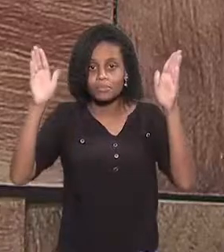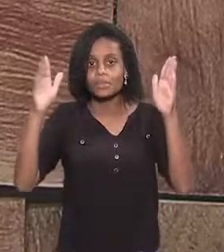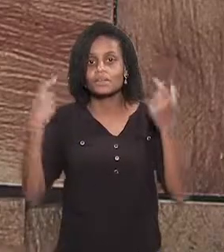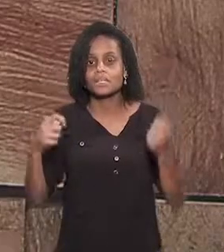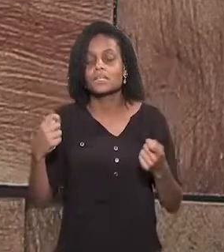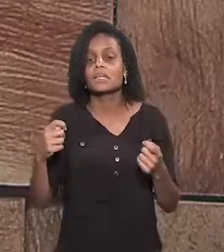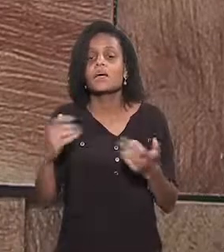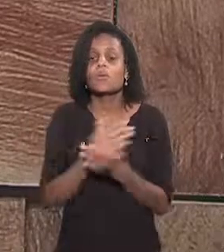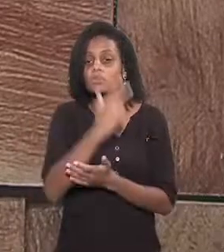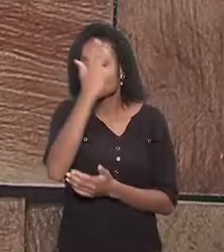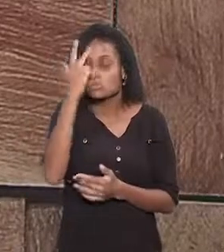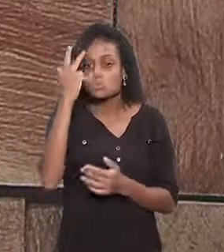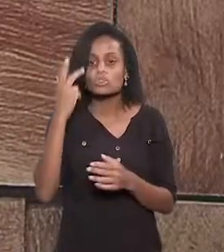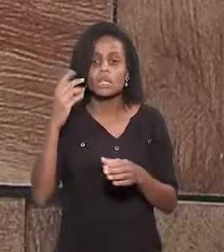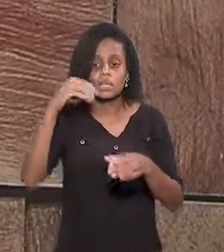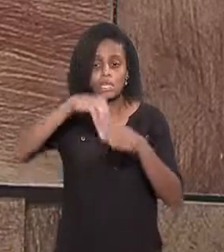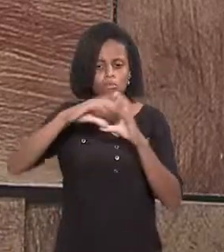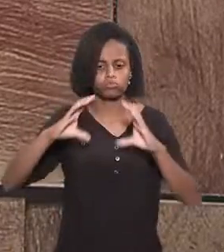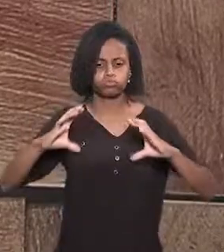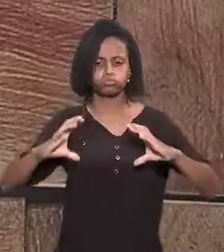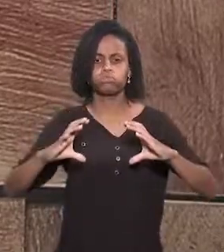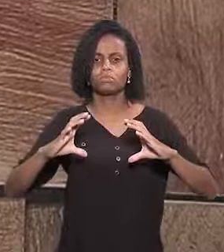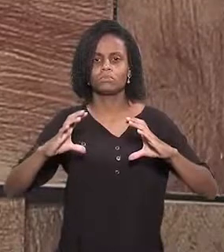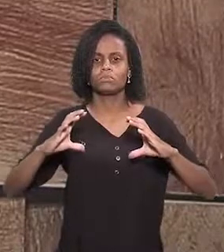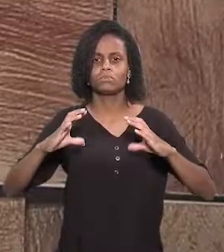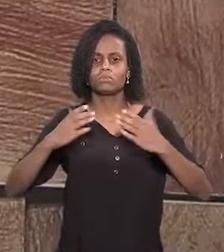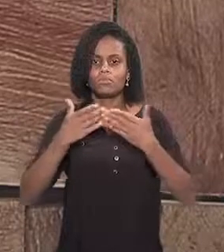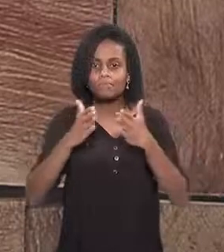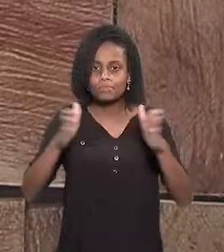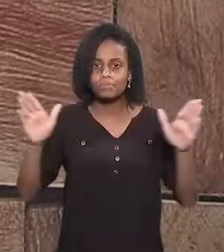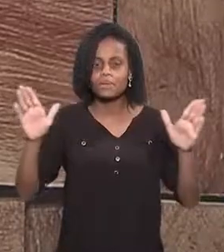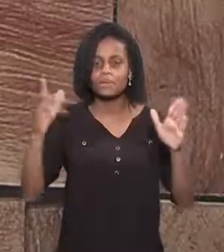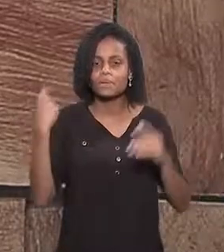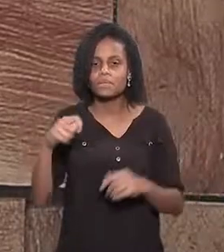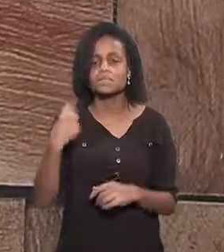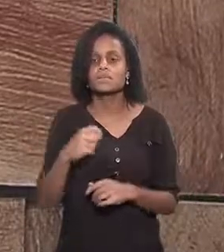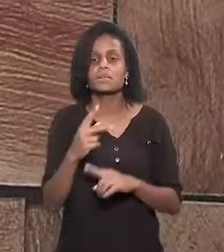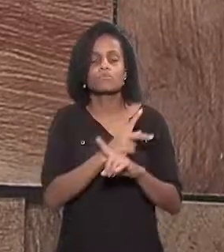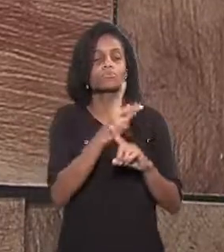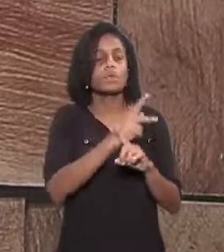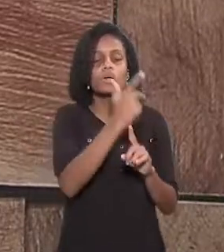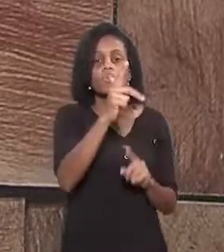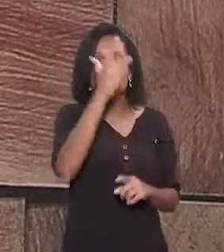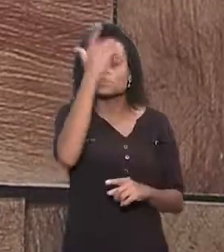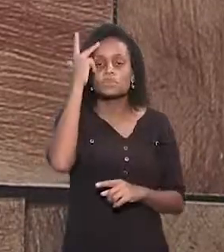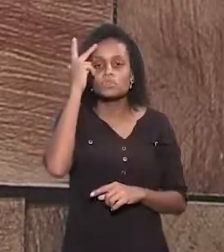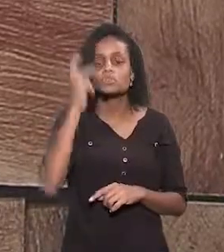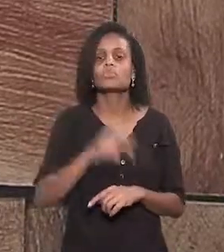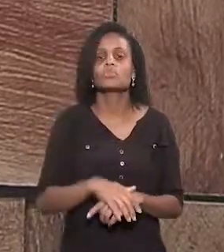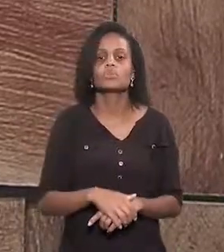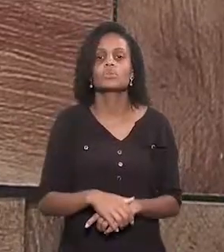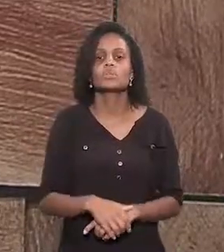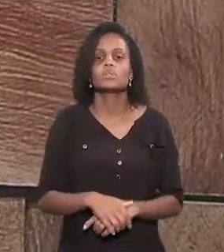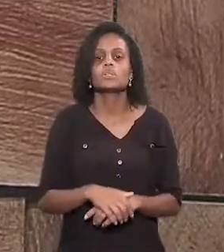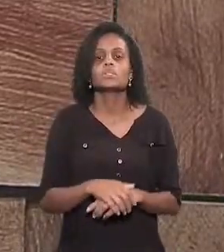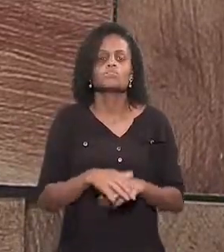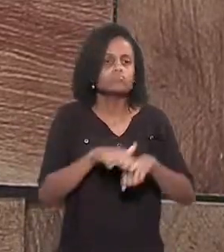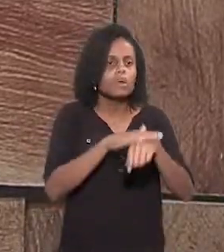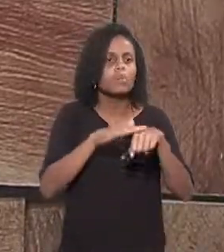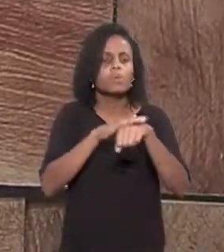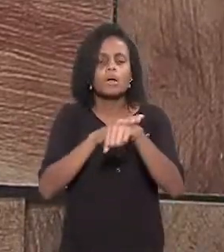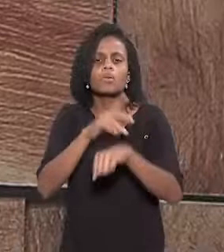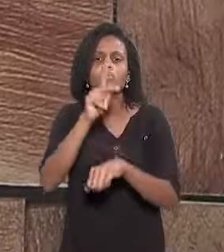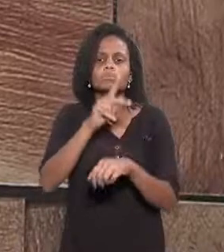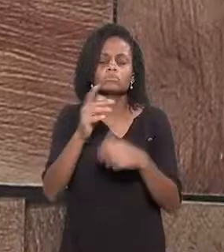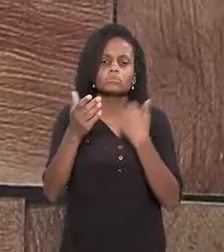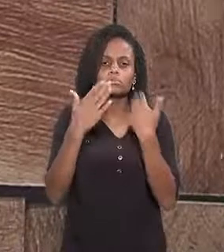que está nessas bolhas. Então a gente tem que buscar sair da bolha, buscar essas outras pessoas que estão em outras bolhas, em outras situações, e conversar